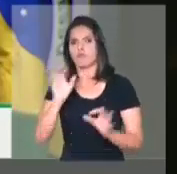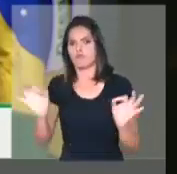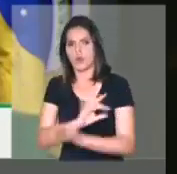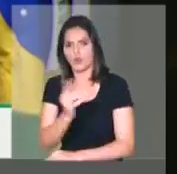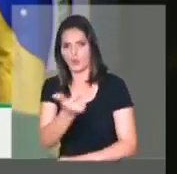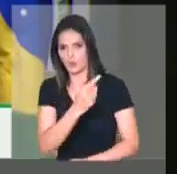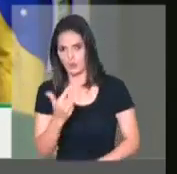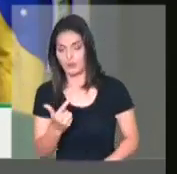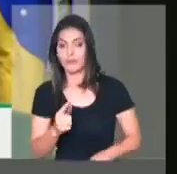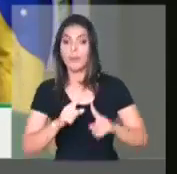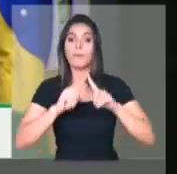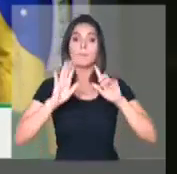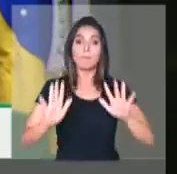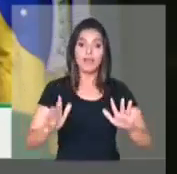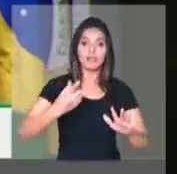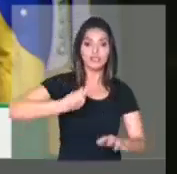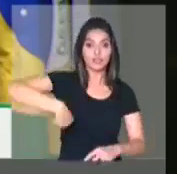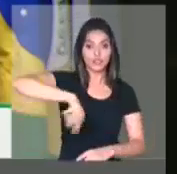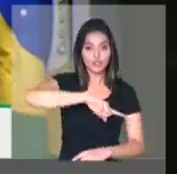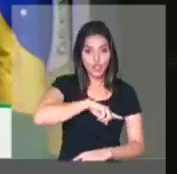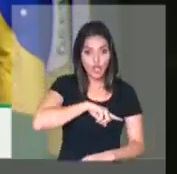Entretanto, nessa casa